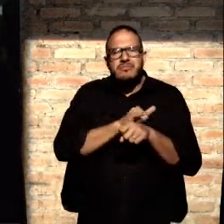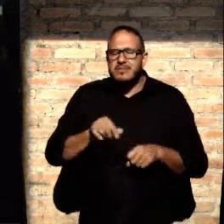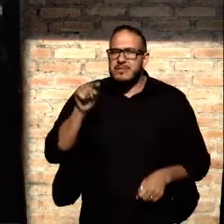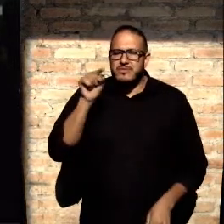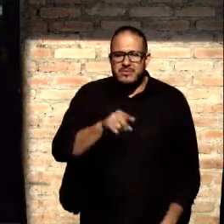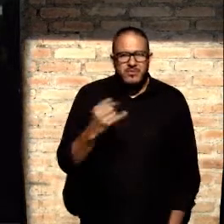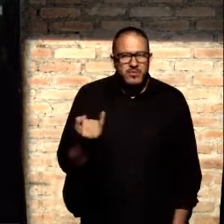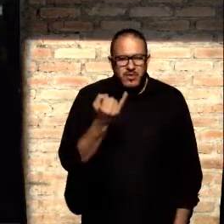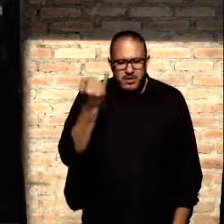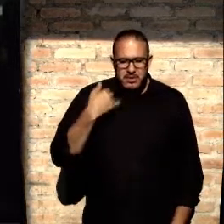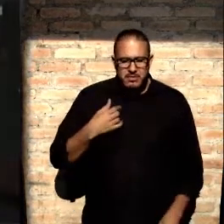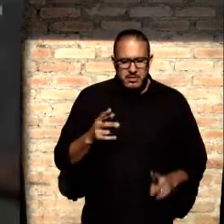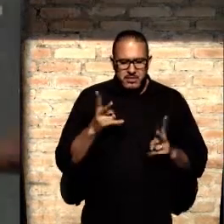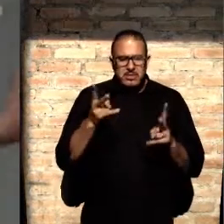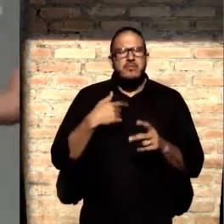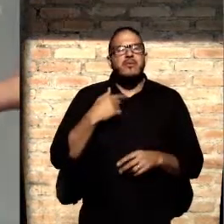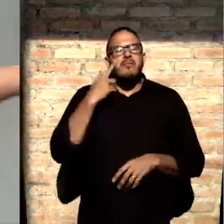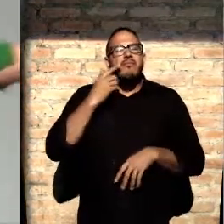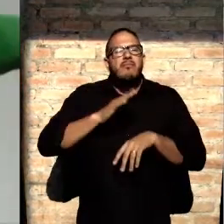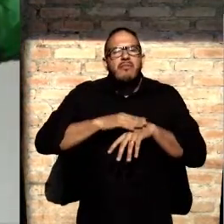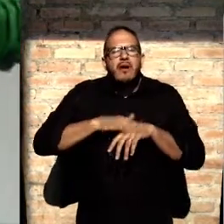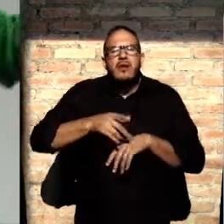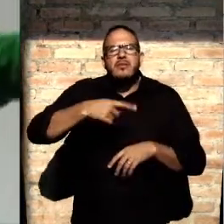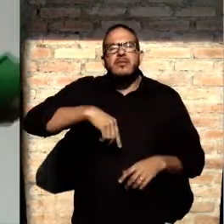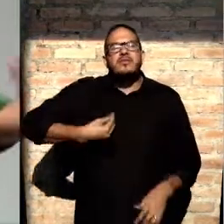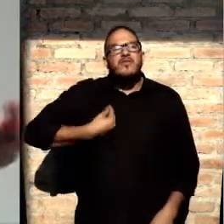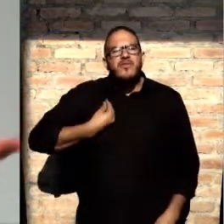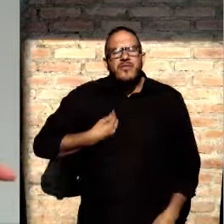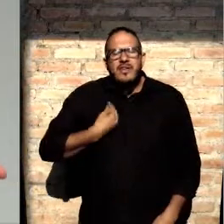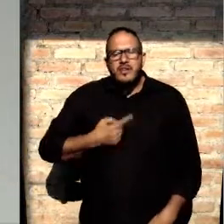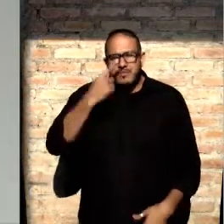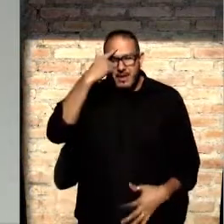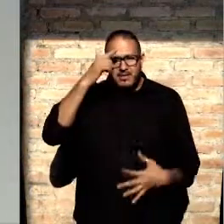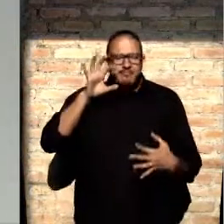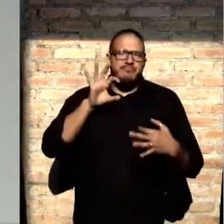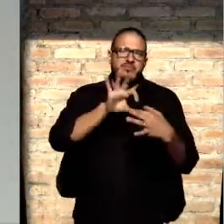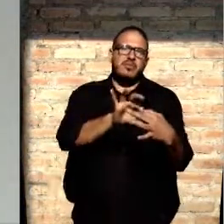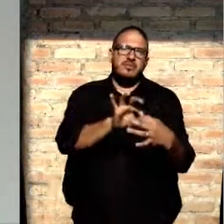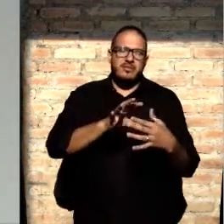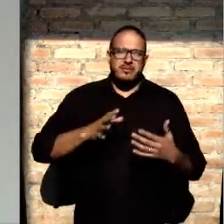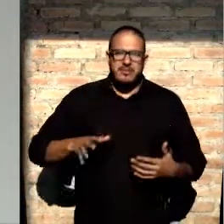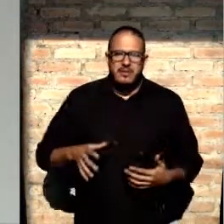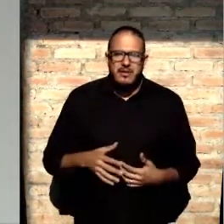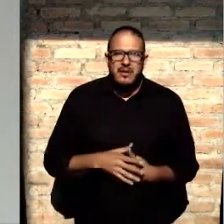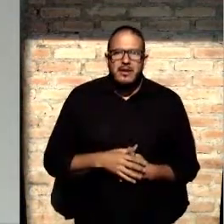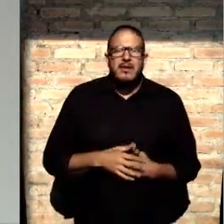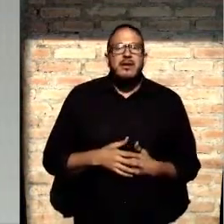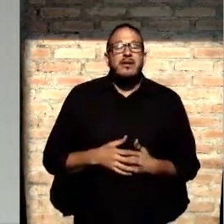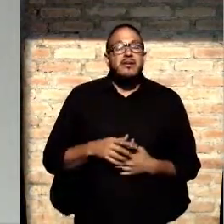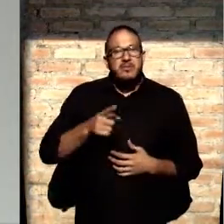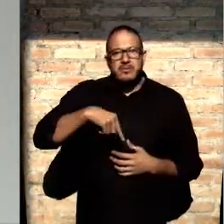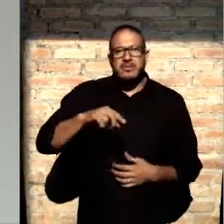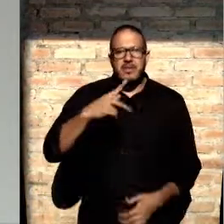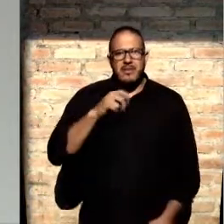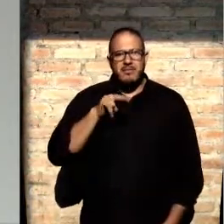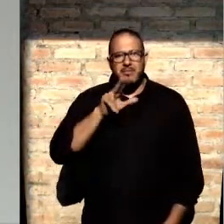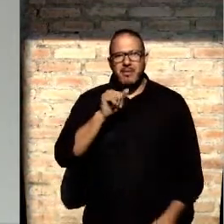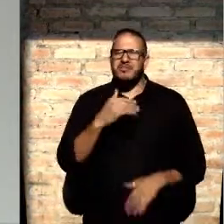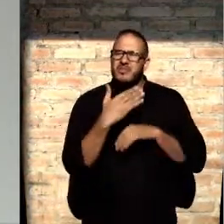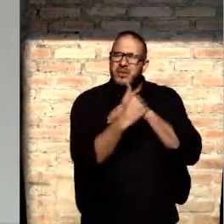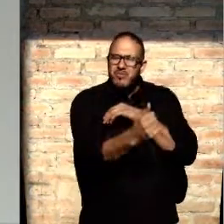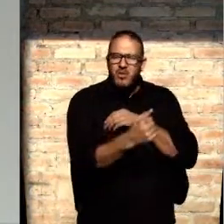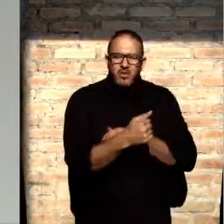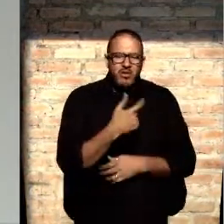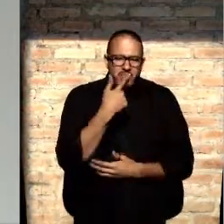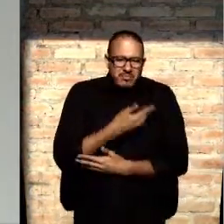inclusive para os nossos filhos inclusive para a nossa conexão e quando a palavra me chamou pra tá aqui falando de primeira infância